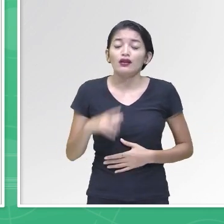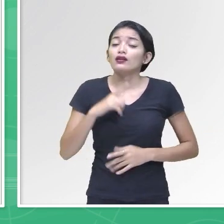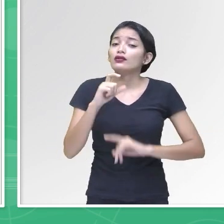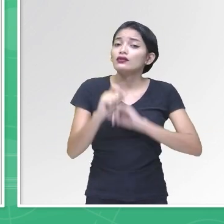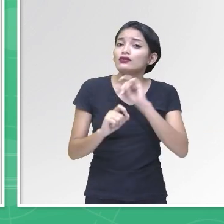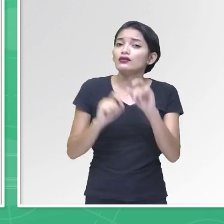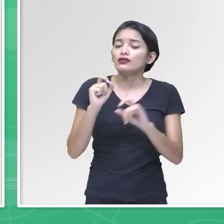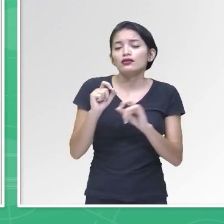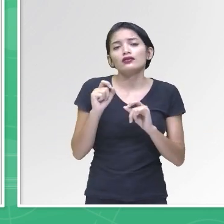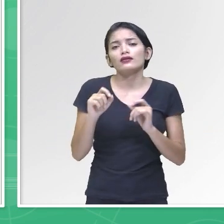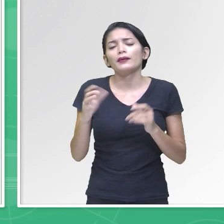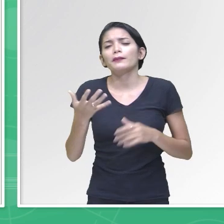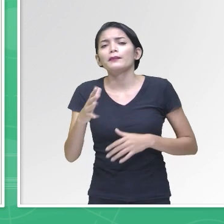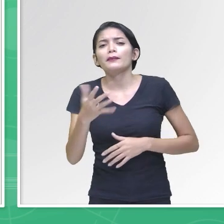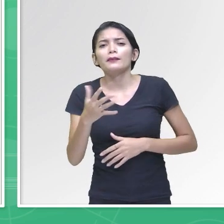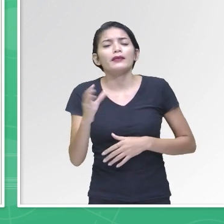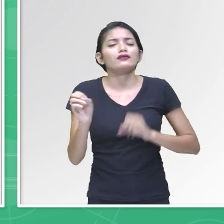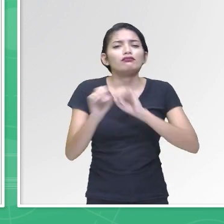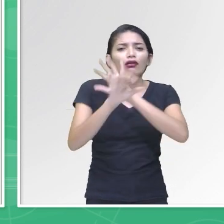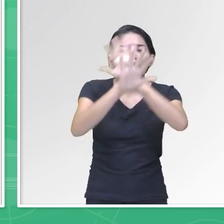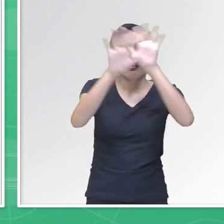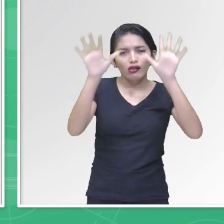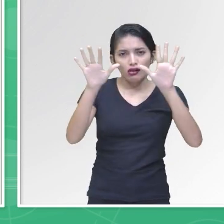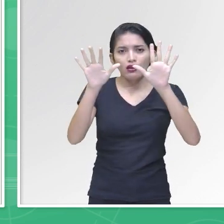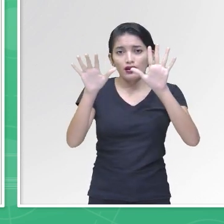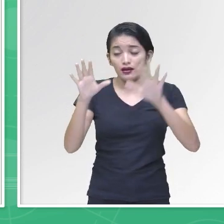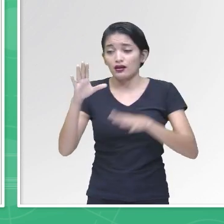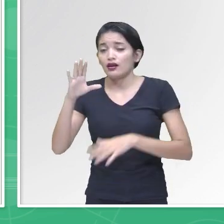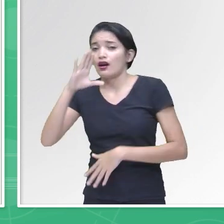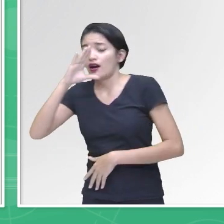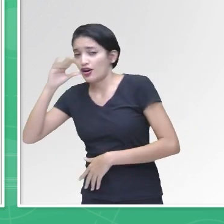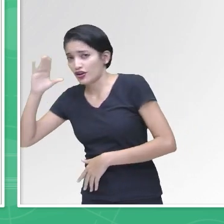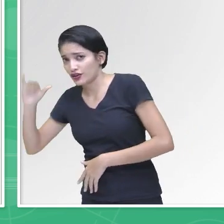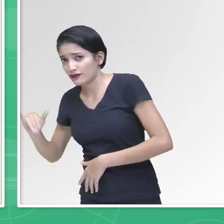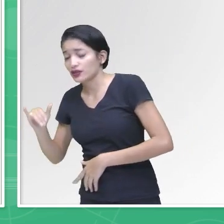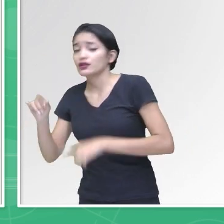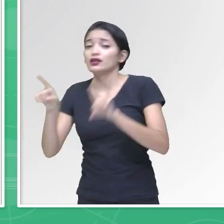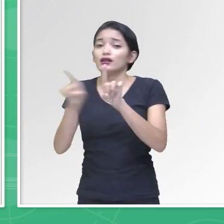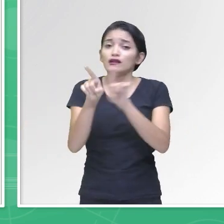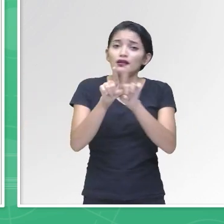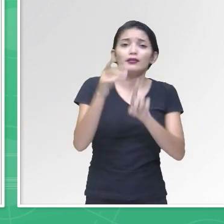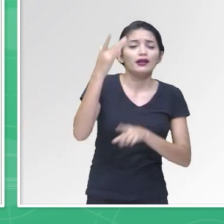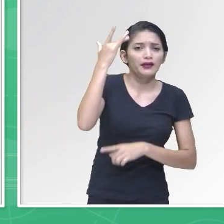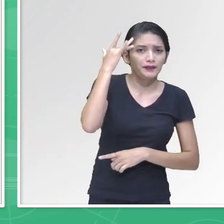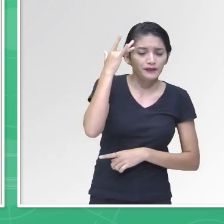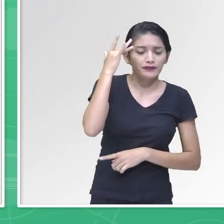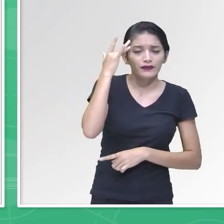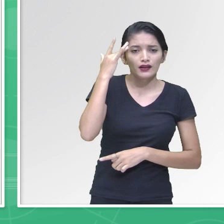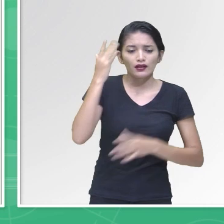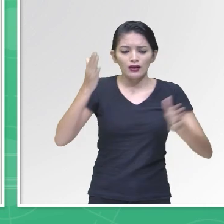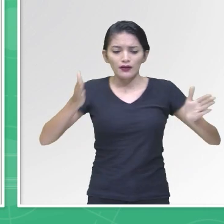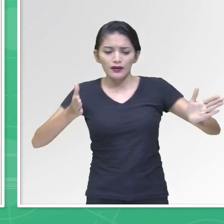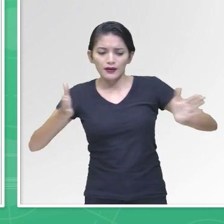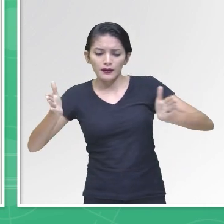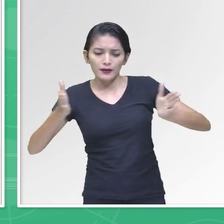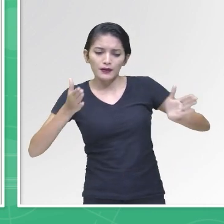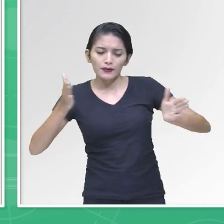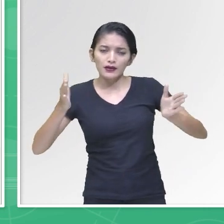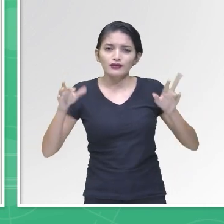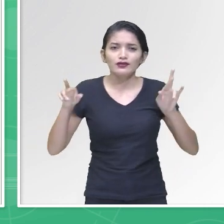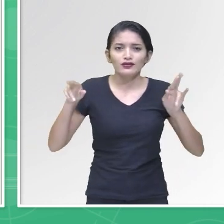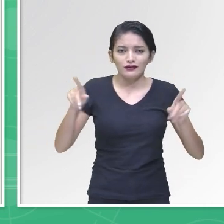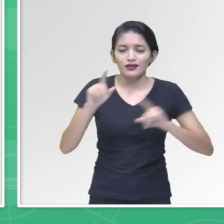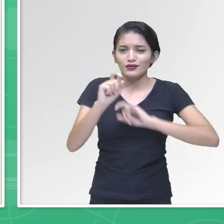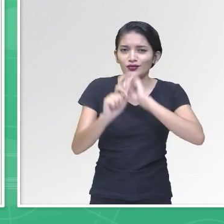demarcação mais ou menos clara entre a infância e a maturidade, com períodos intermediários que